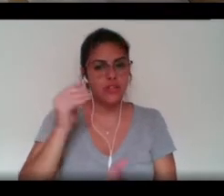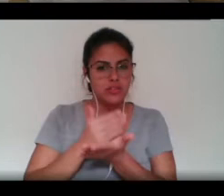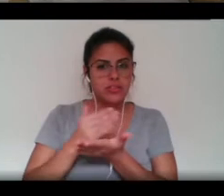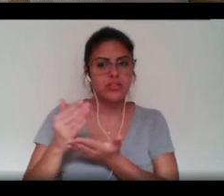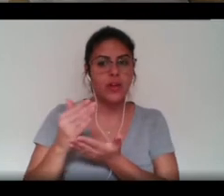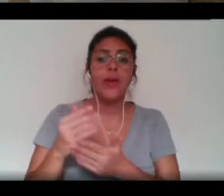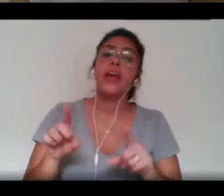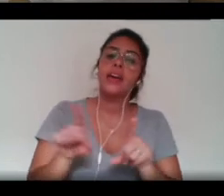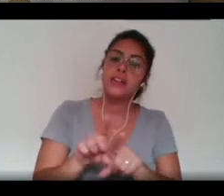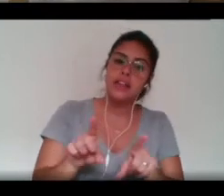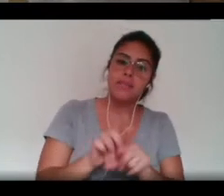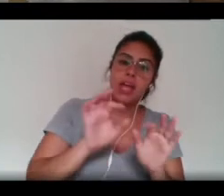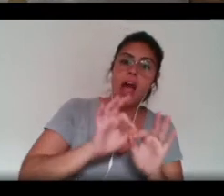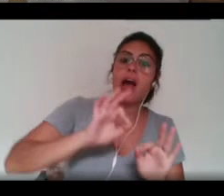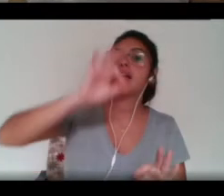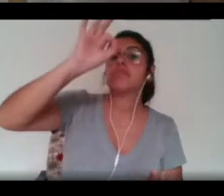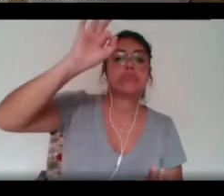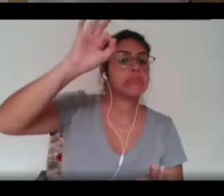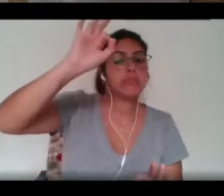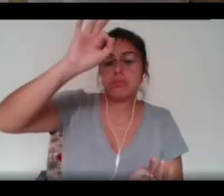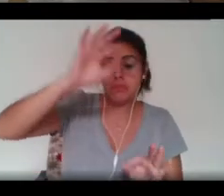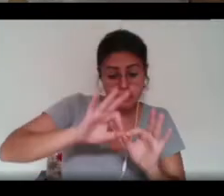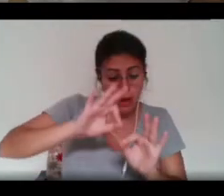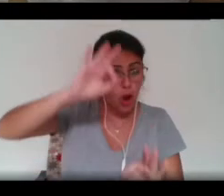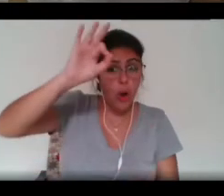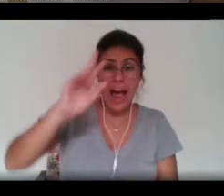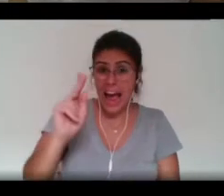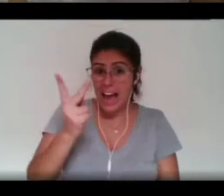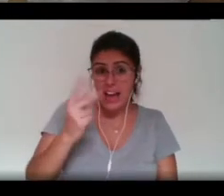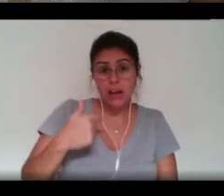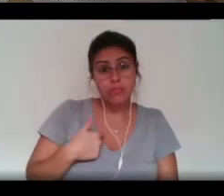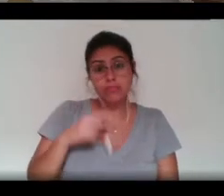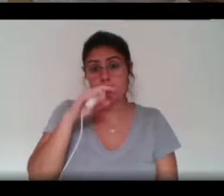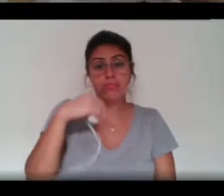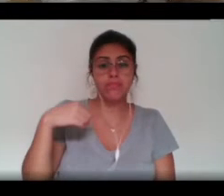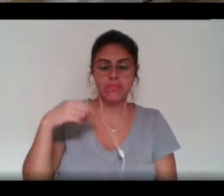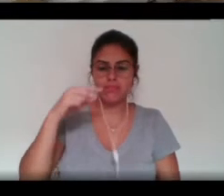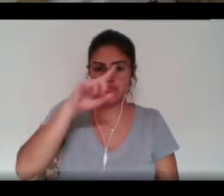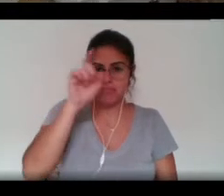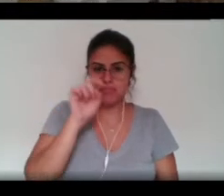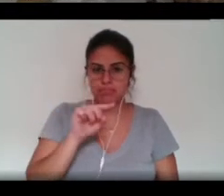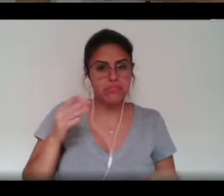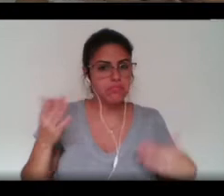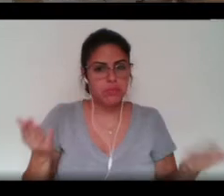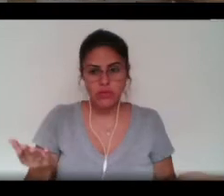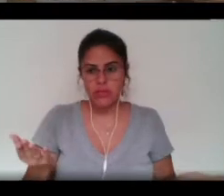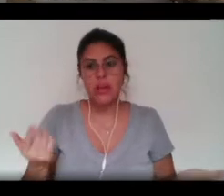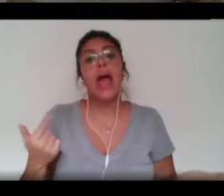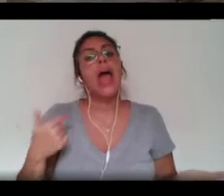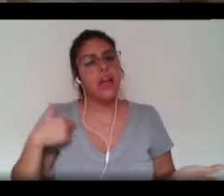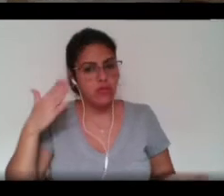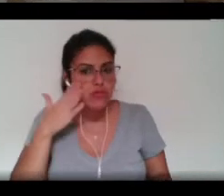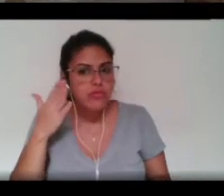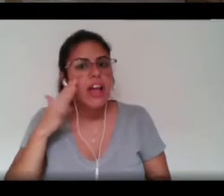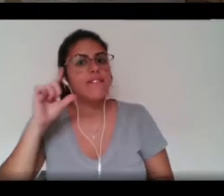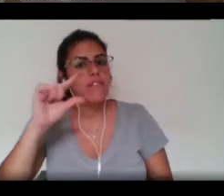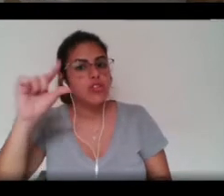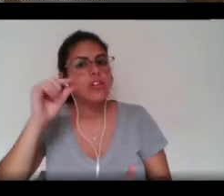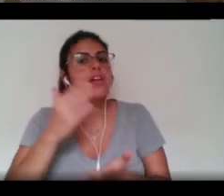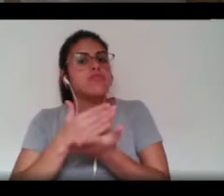do edifício seja uma incógnita. Então, agora é o contrário, né? Eu sei V0, mas eu não sei a altura do